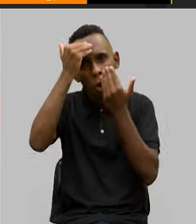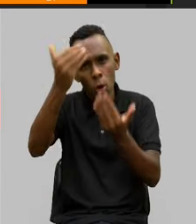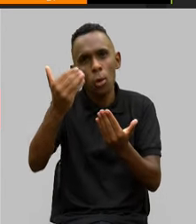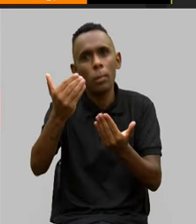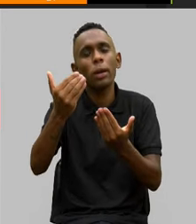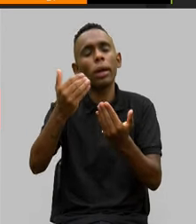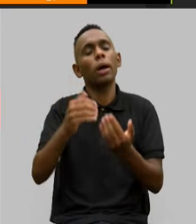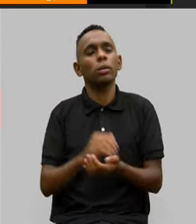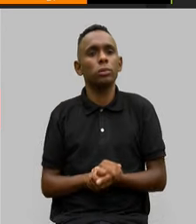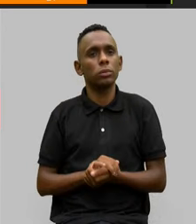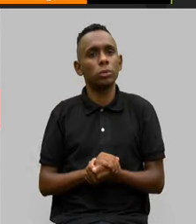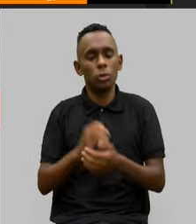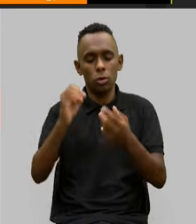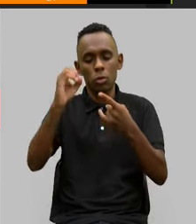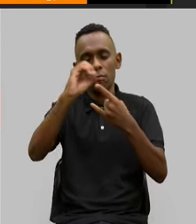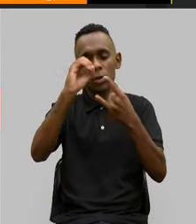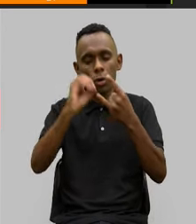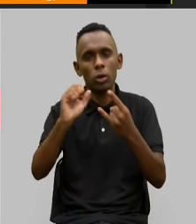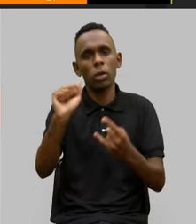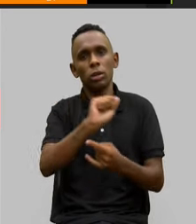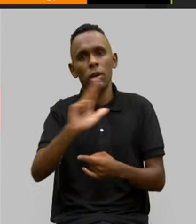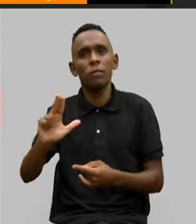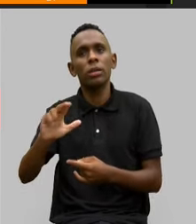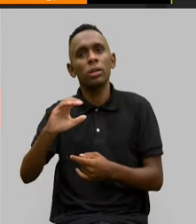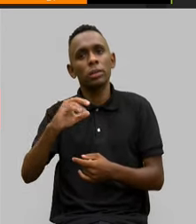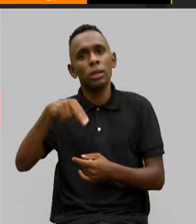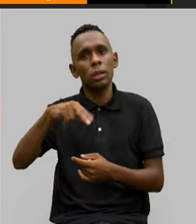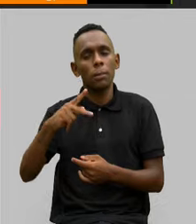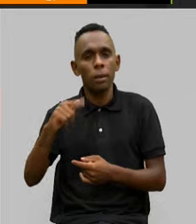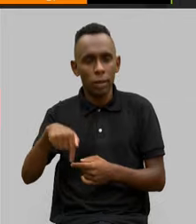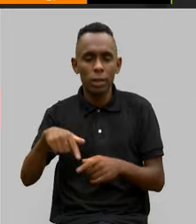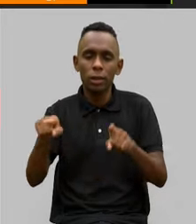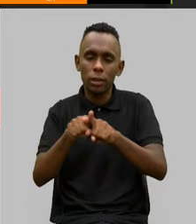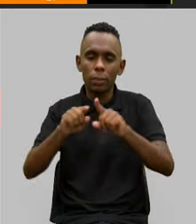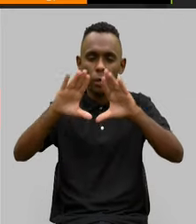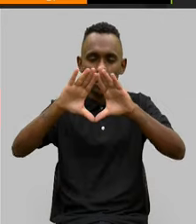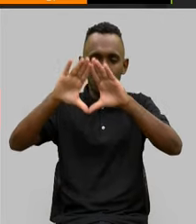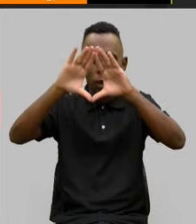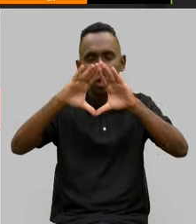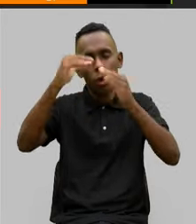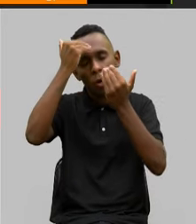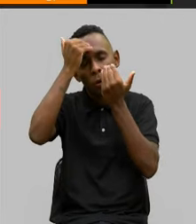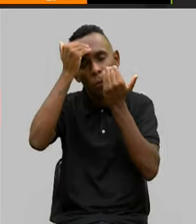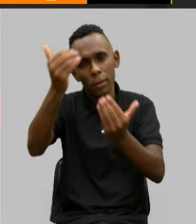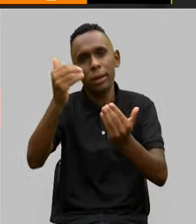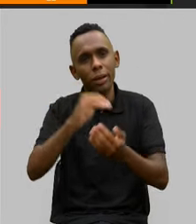Fiocruz a Anvisa e ao CNPQ e aqui a Assembleia do Estado de